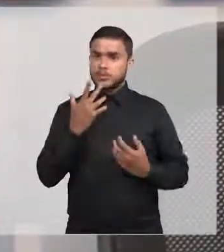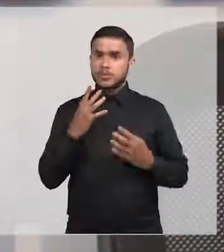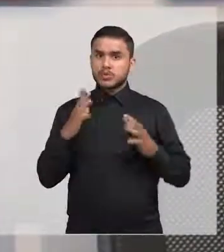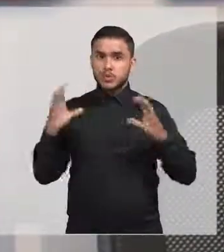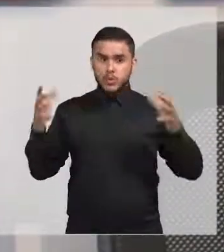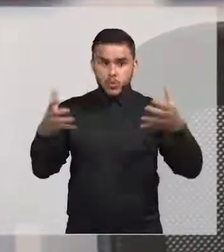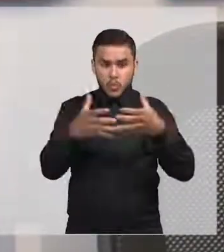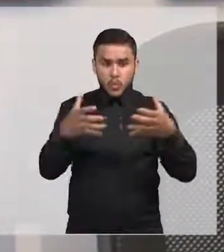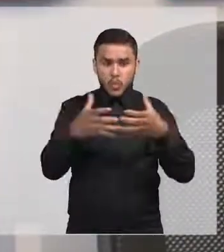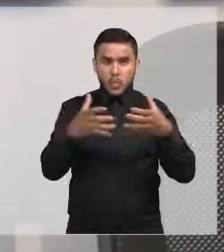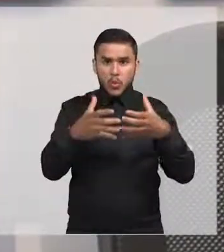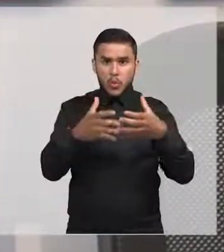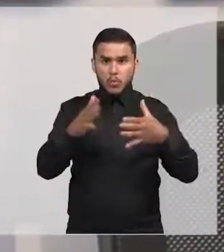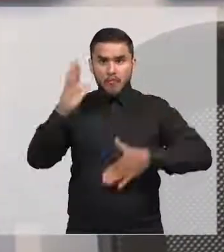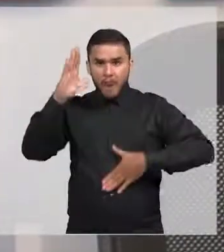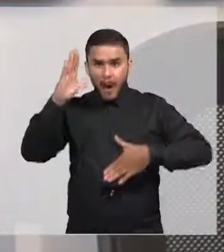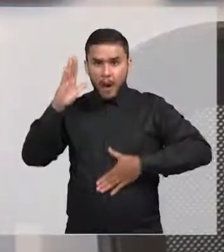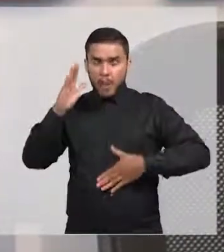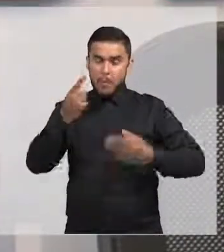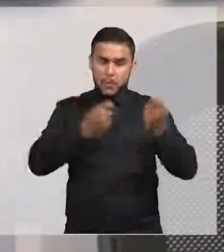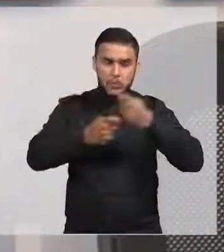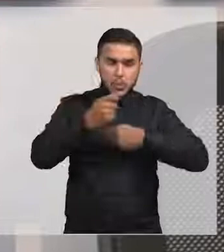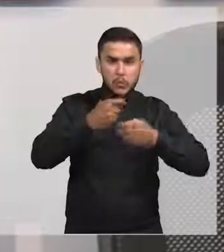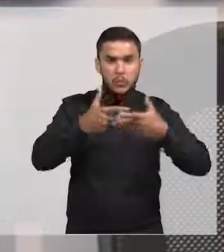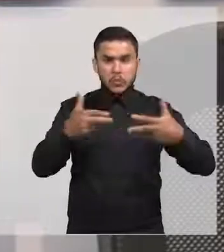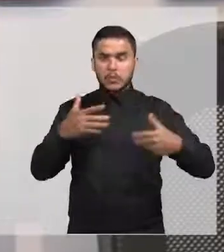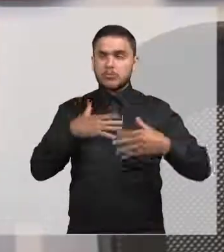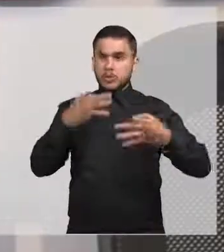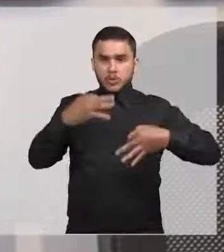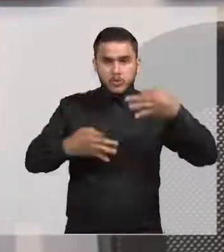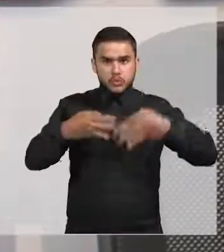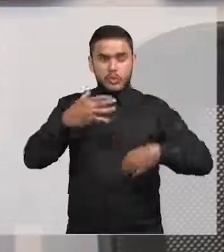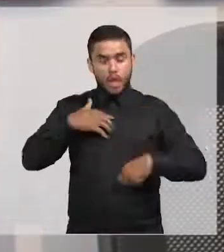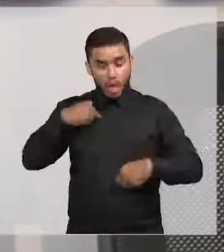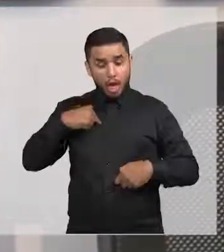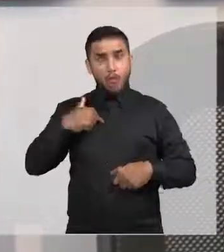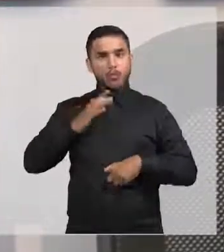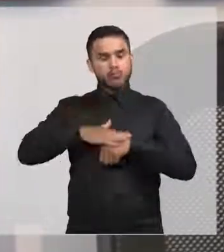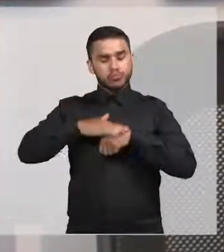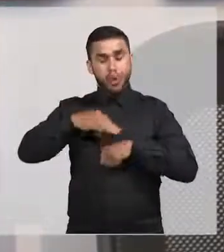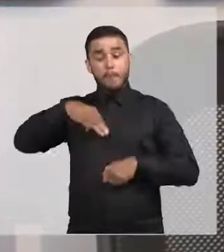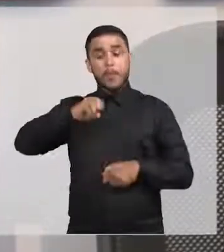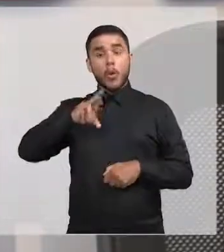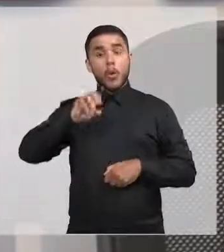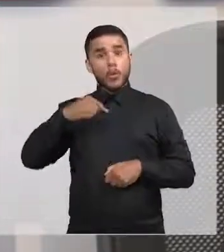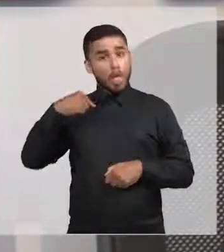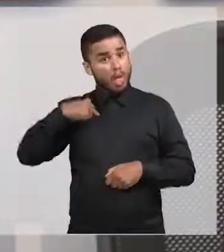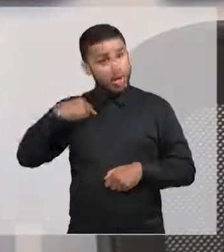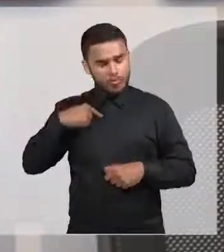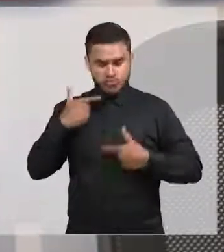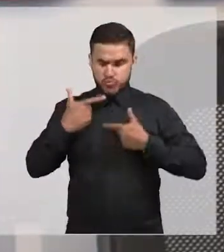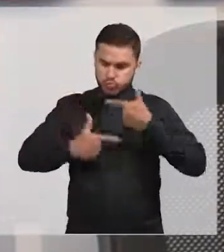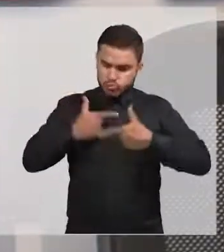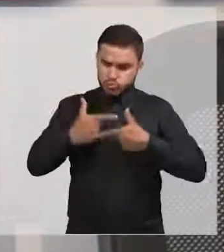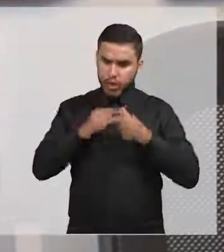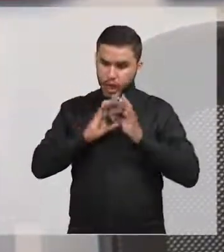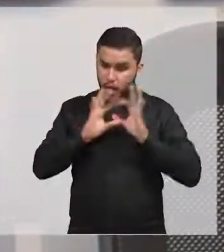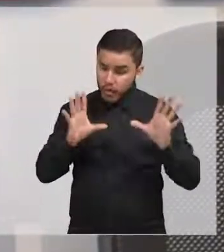turno, porque a divisão entre a opinião pública ainda existe. Ainda